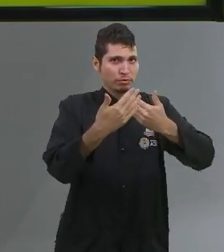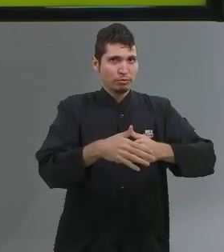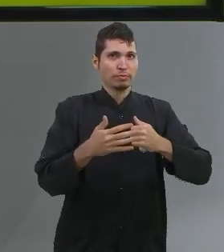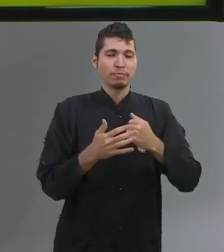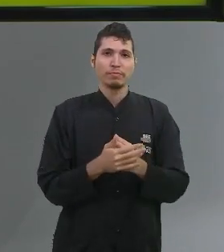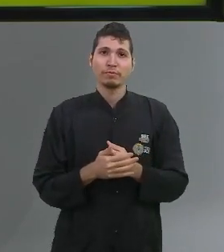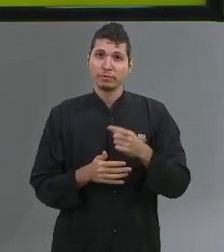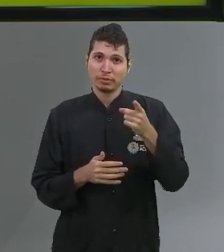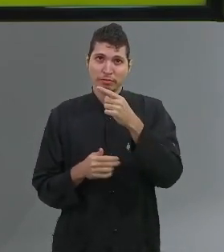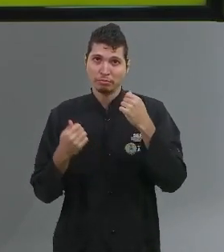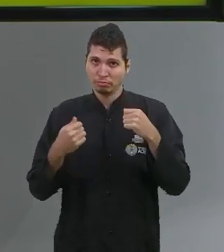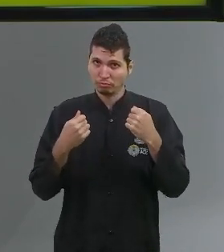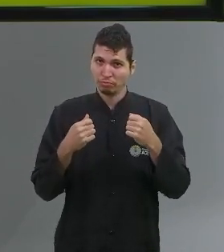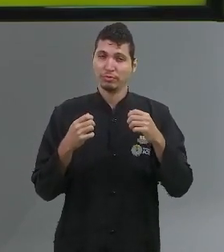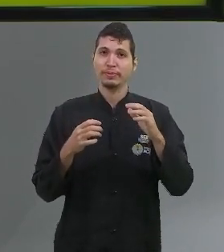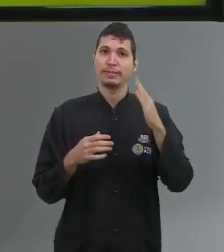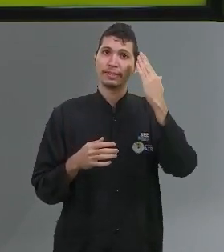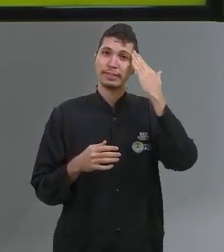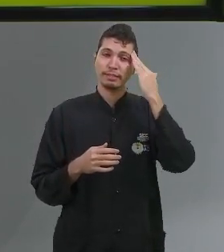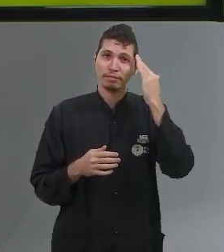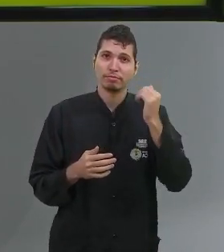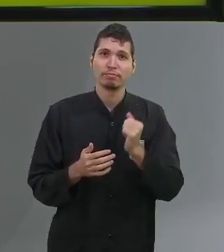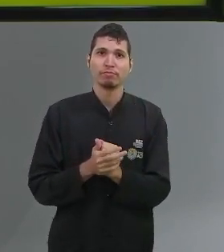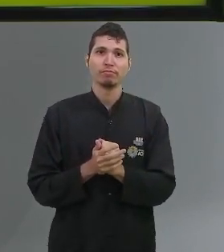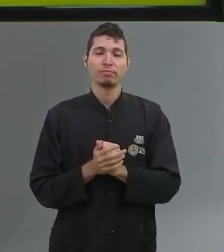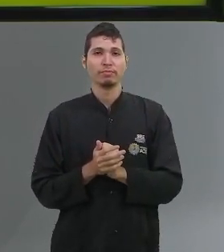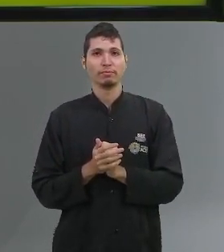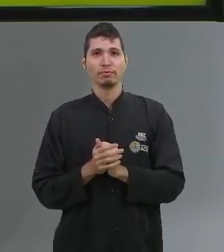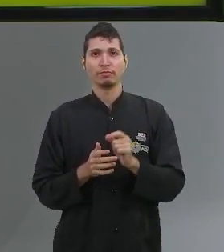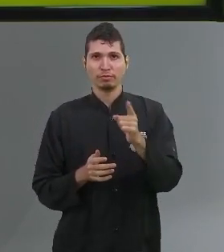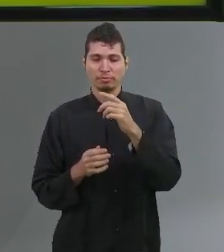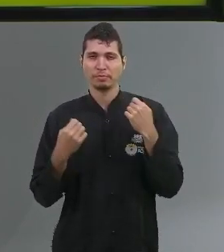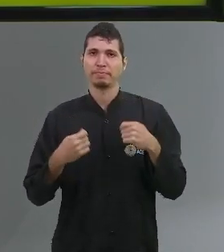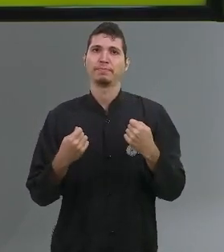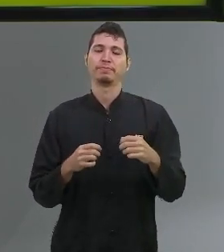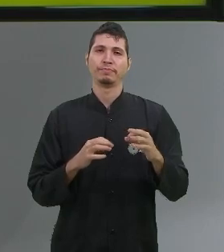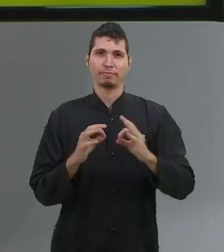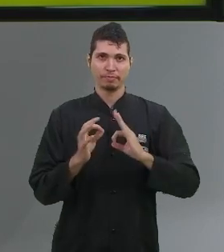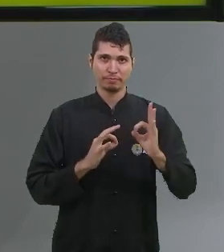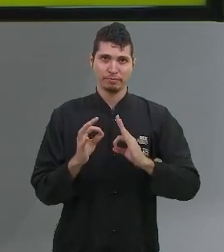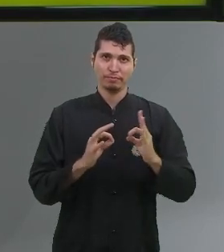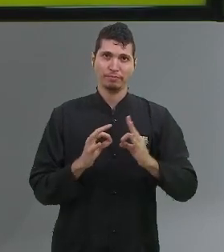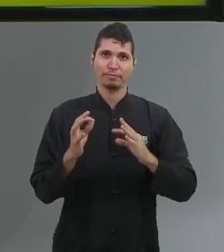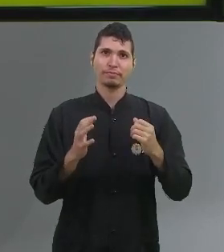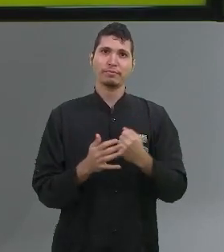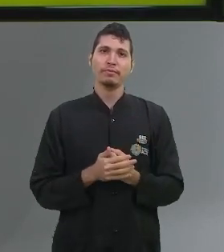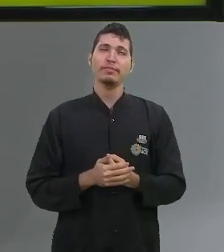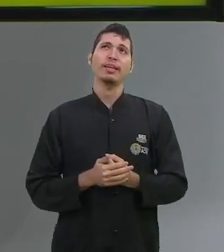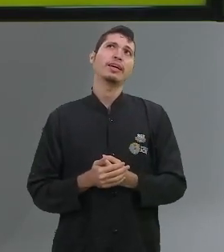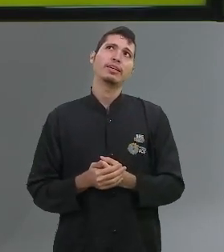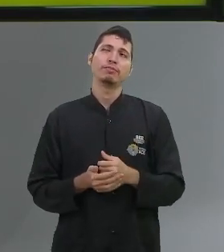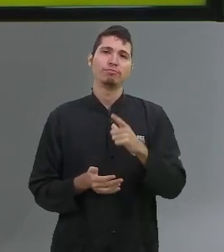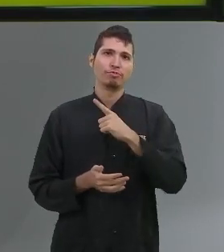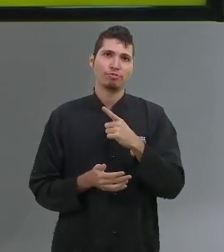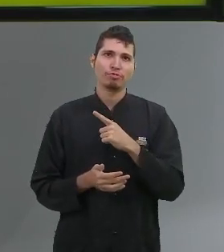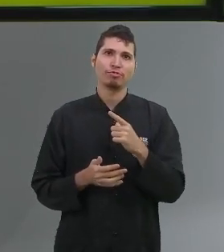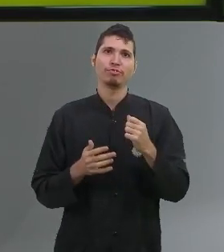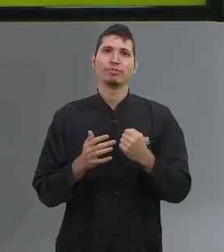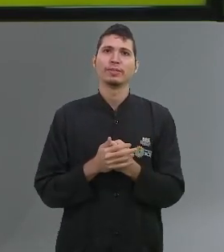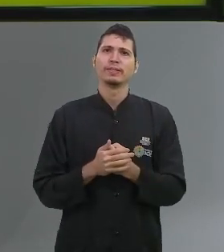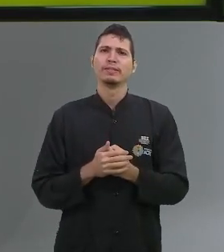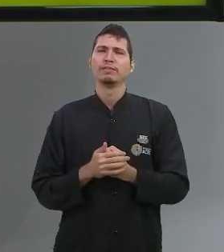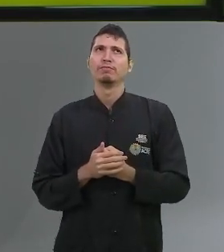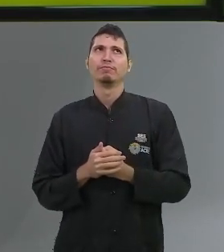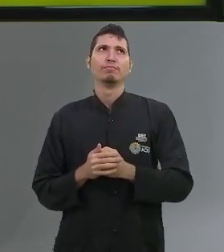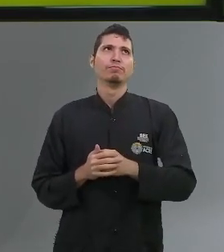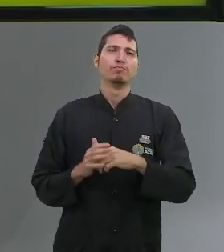fundamental fazer agora, do que de tipo, eu comecei a fazer o seminário, mas aí eu também tinha um programa muito interessante na televisão que me